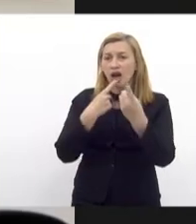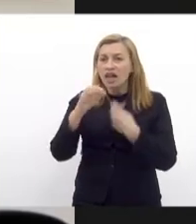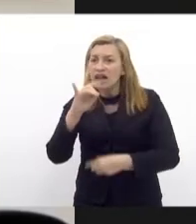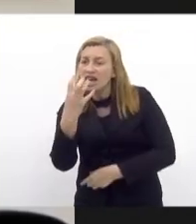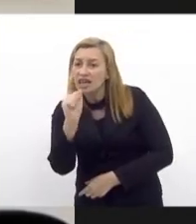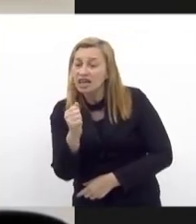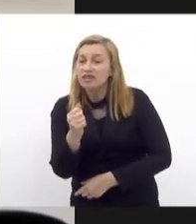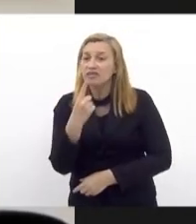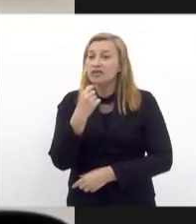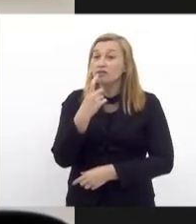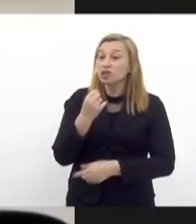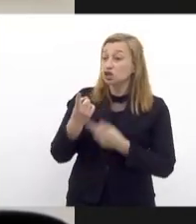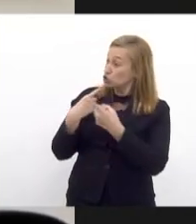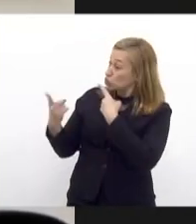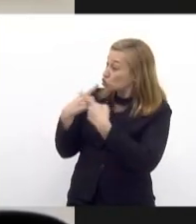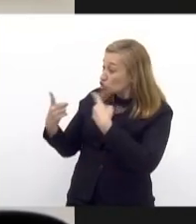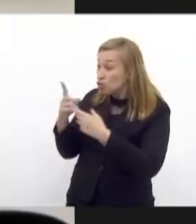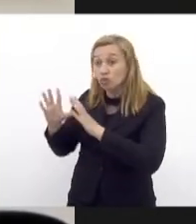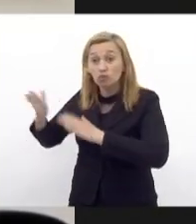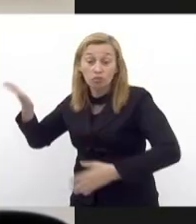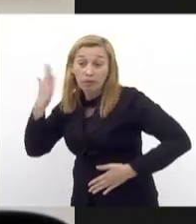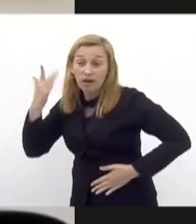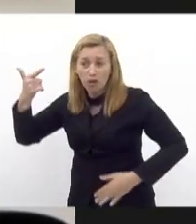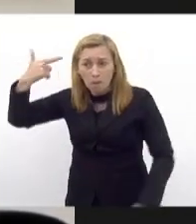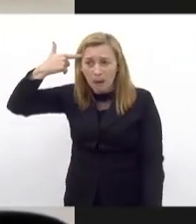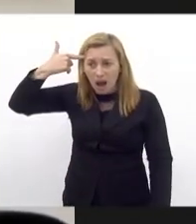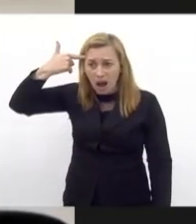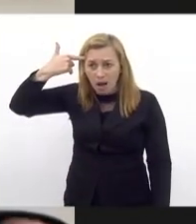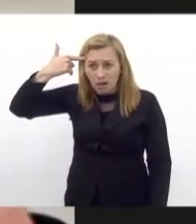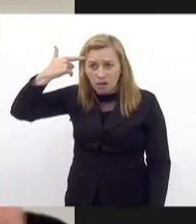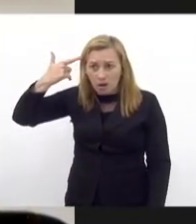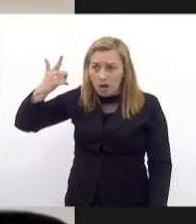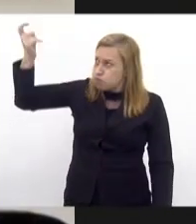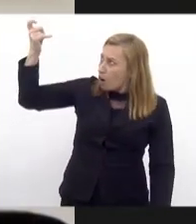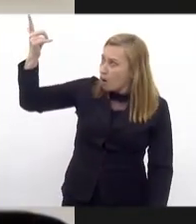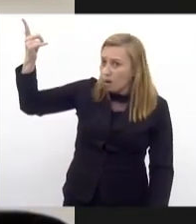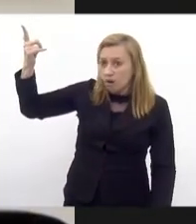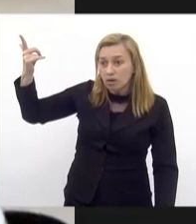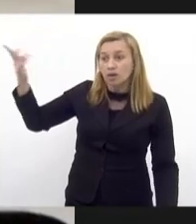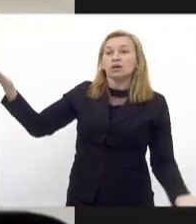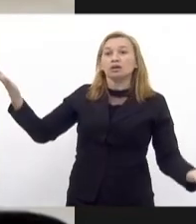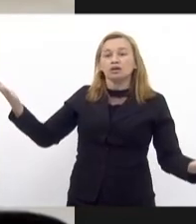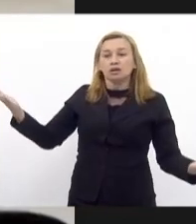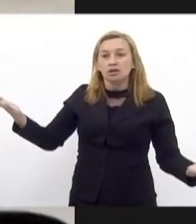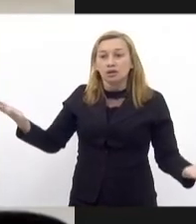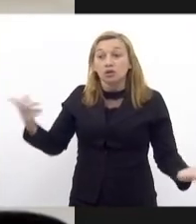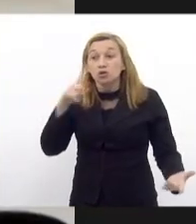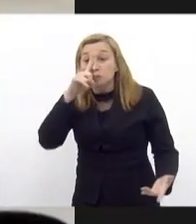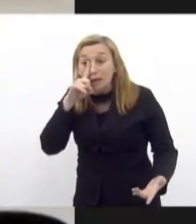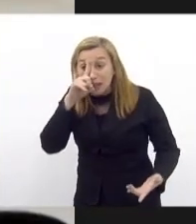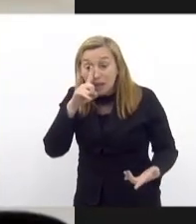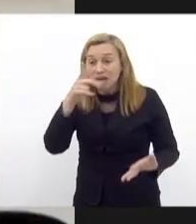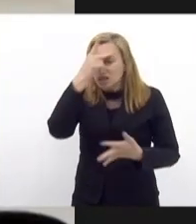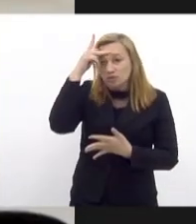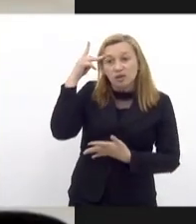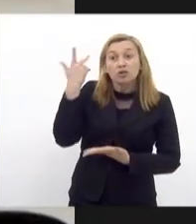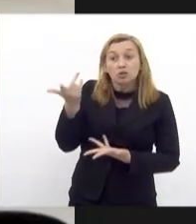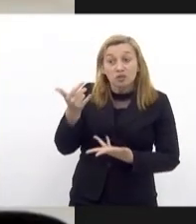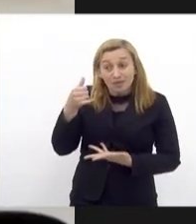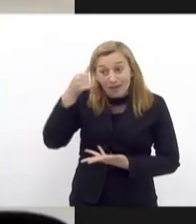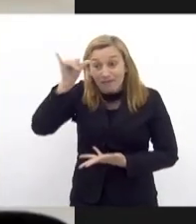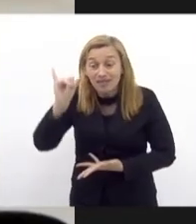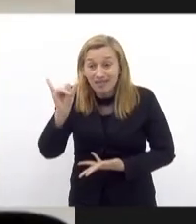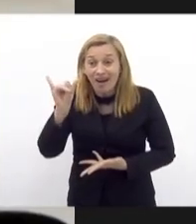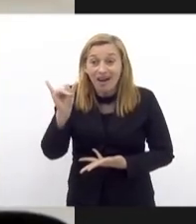com um assaltante que depois botou um revólver na cara, deu um tiro para o alto, etc. E aí os riscos que as pessoas acabam querendo evitar